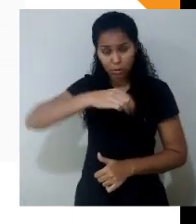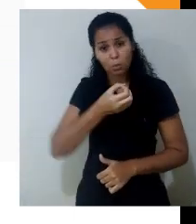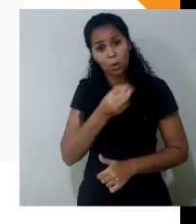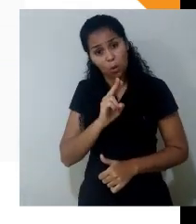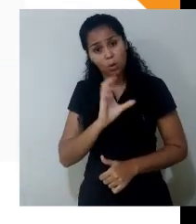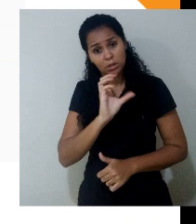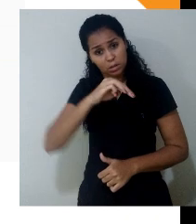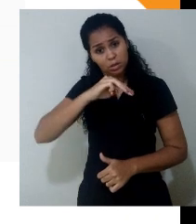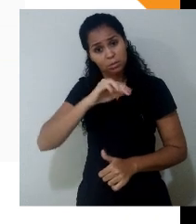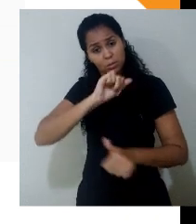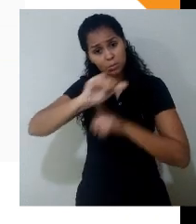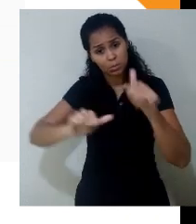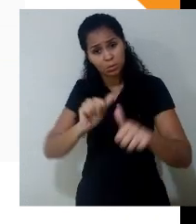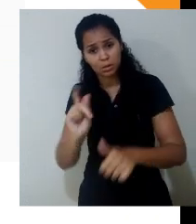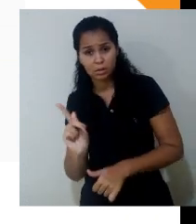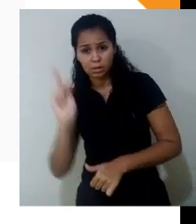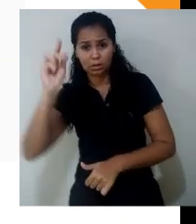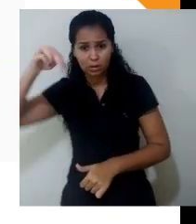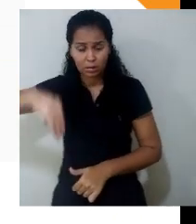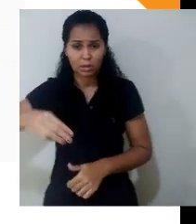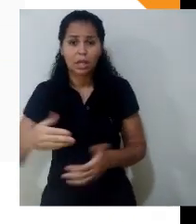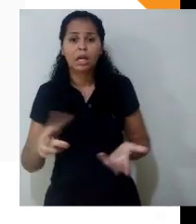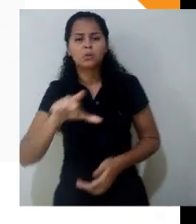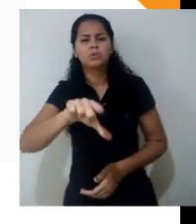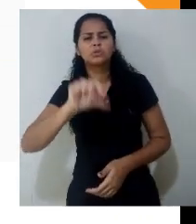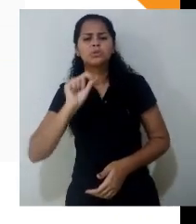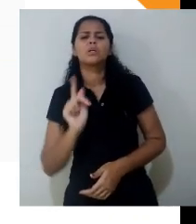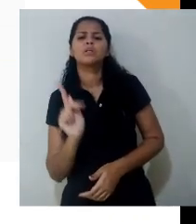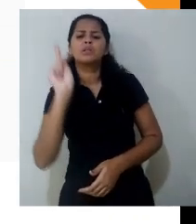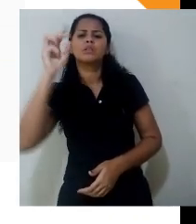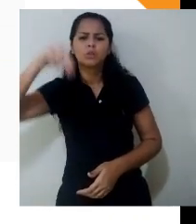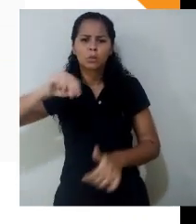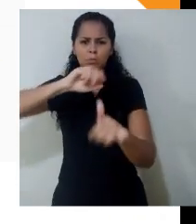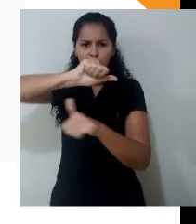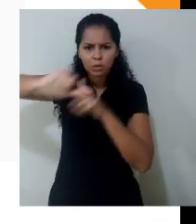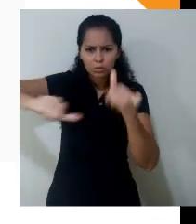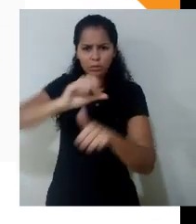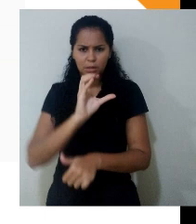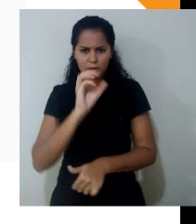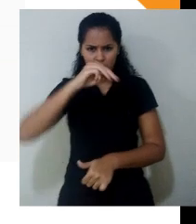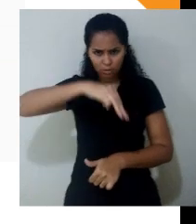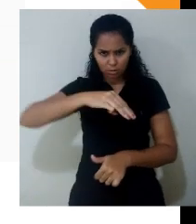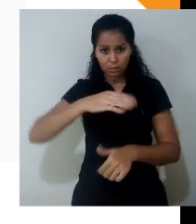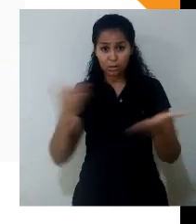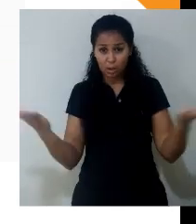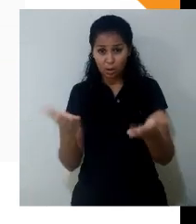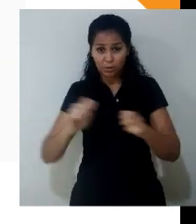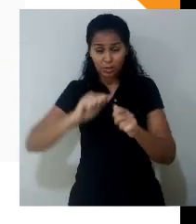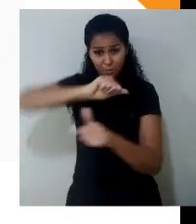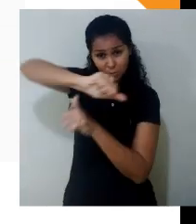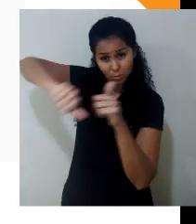vou escolher transformar quilômetro em centímetro, vocês já vão ver por quê. Fazendo a conversão, a gente tem que